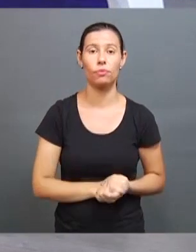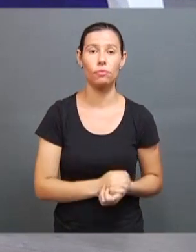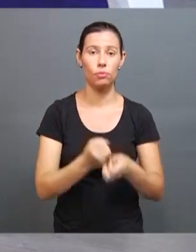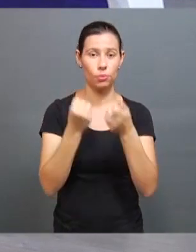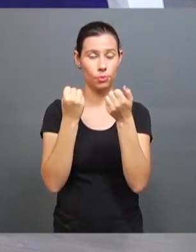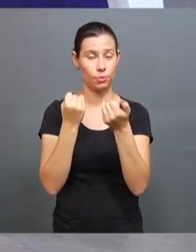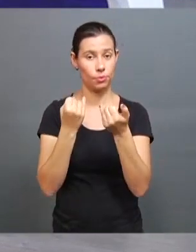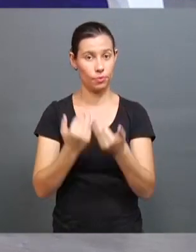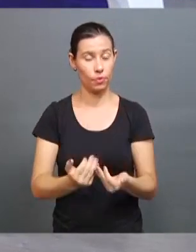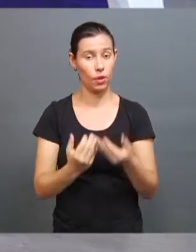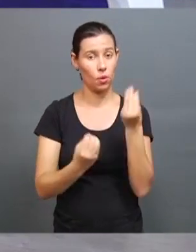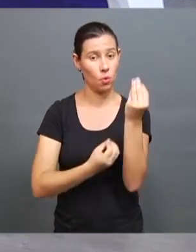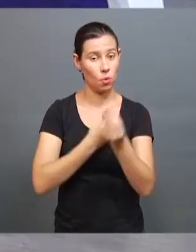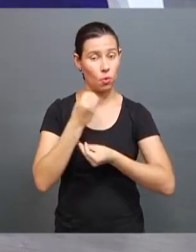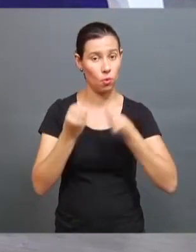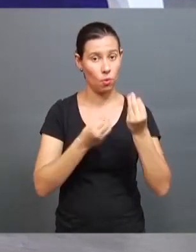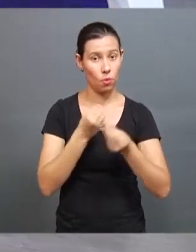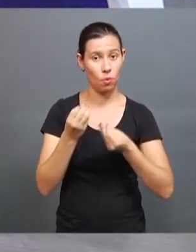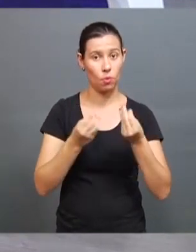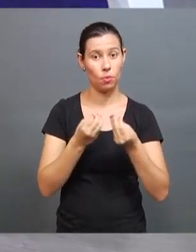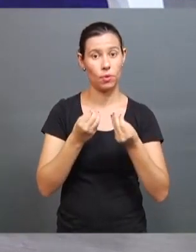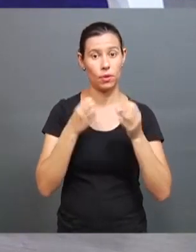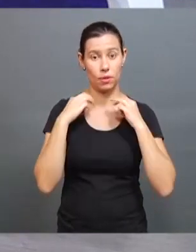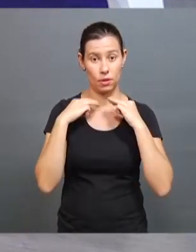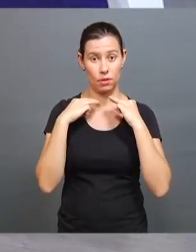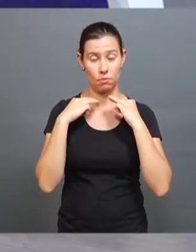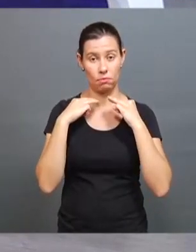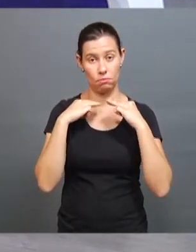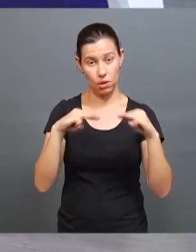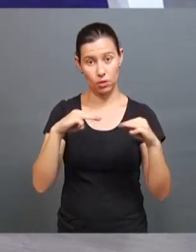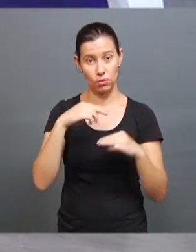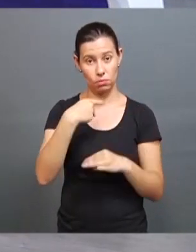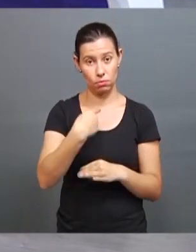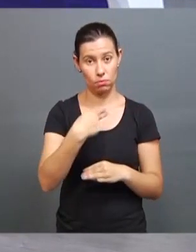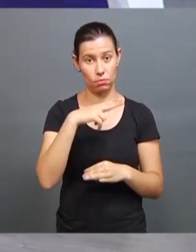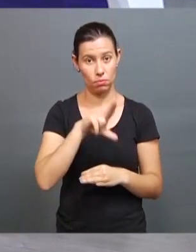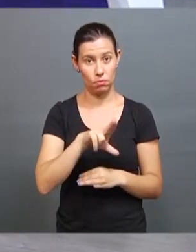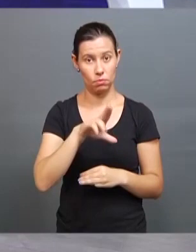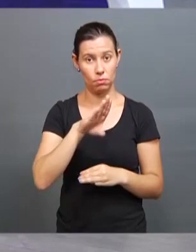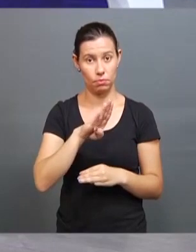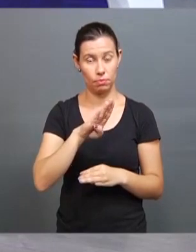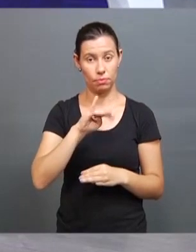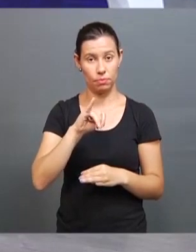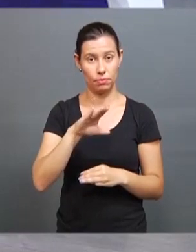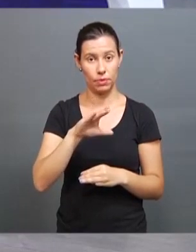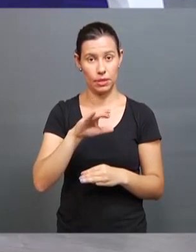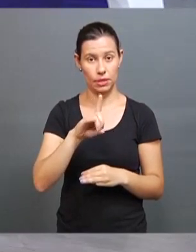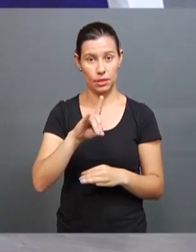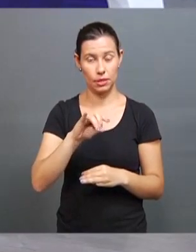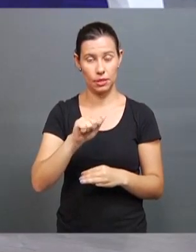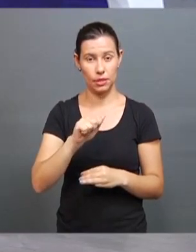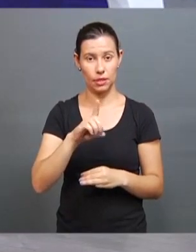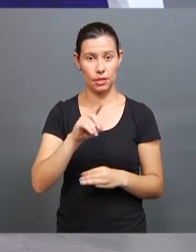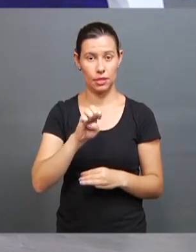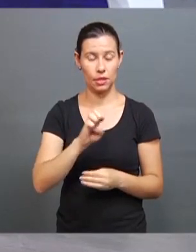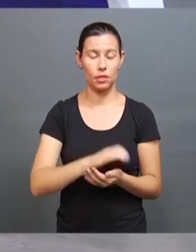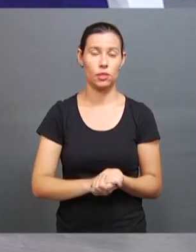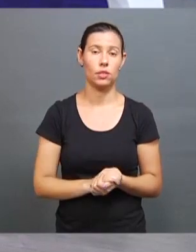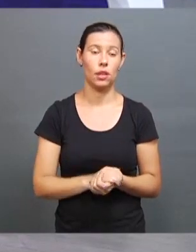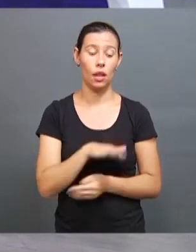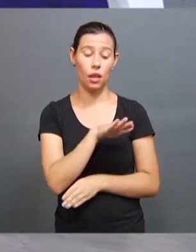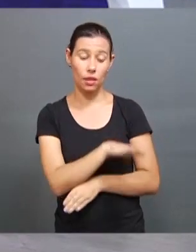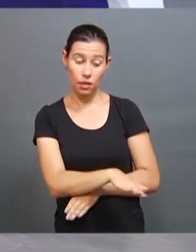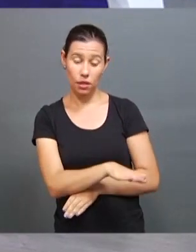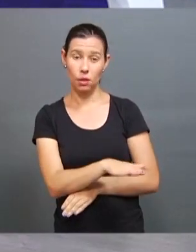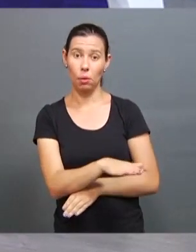preciso entender do ponto de vista da publicidade. A Certo. criança, ela é o consumidor ideal ou para atingir a criança, a gente tem que fazer propaganda